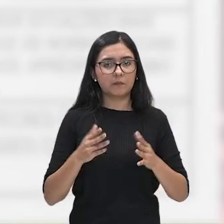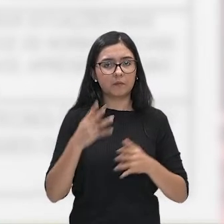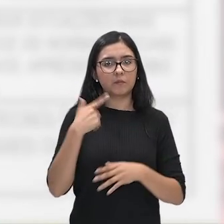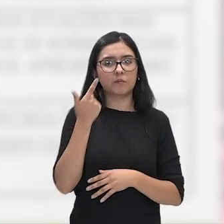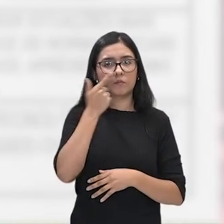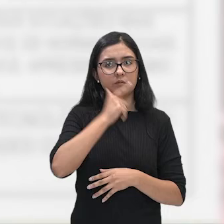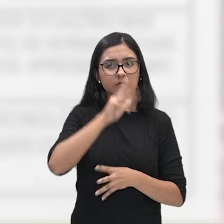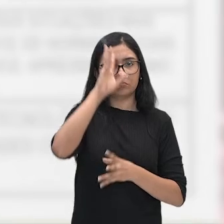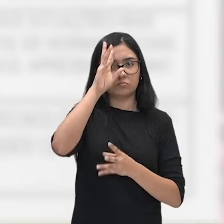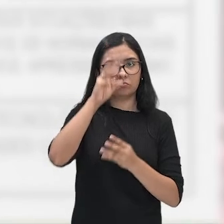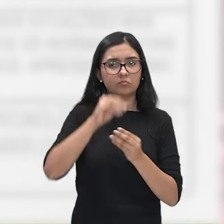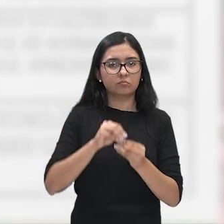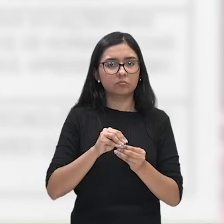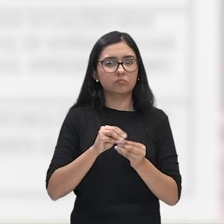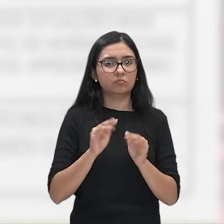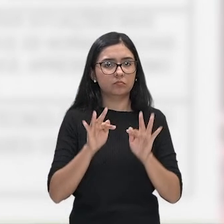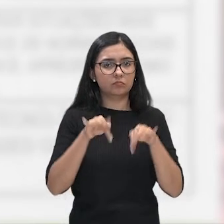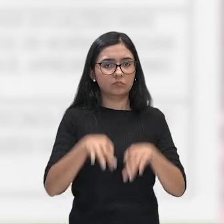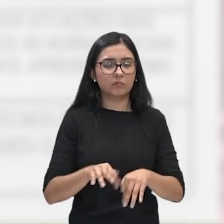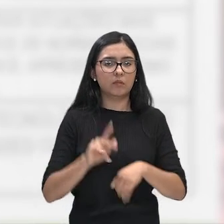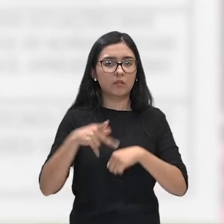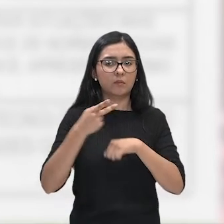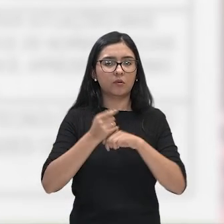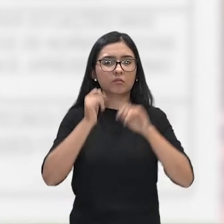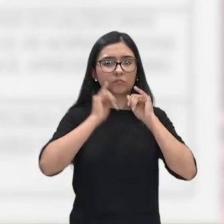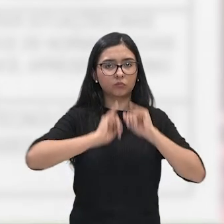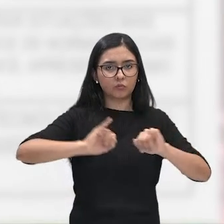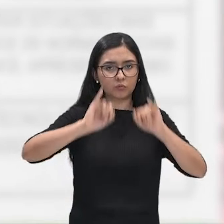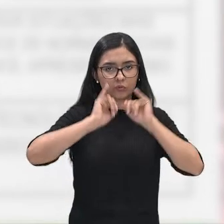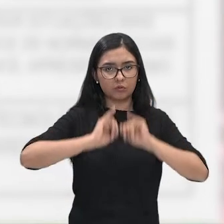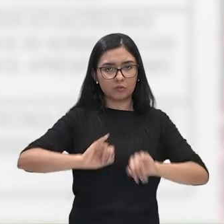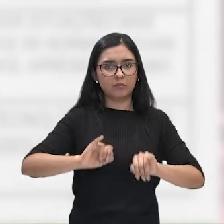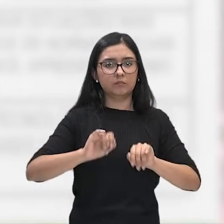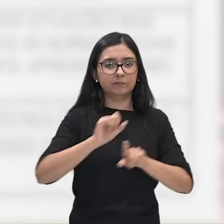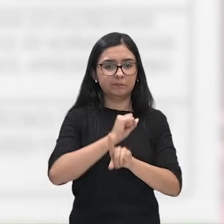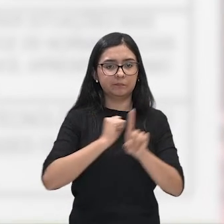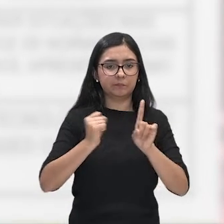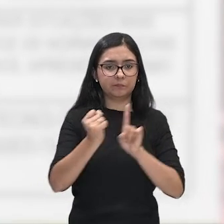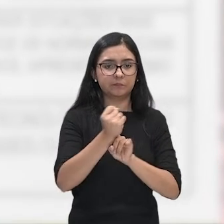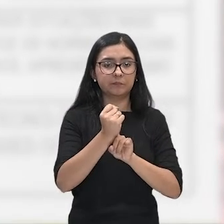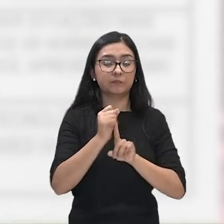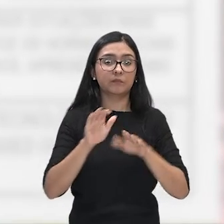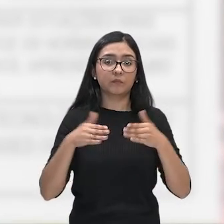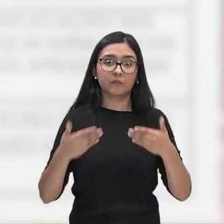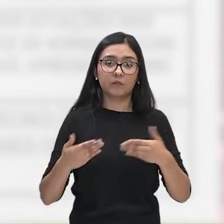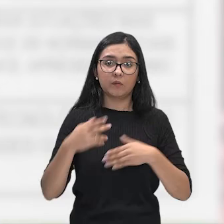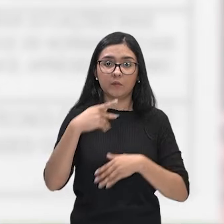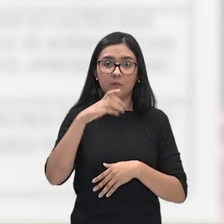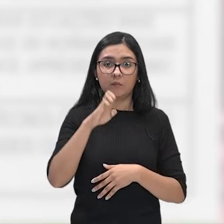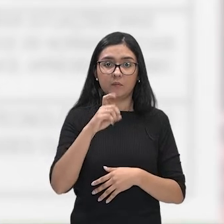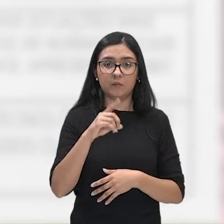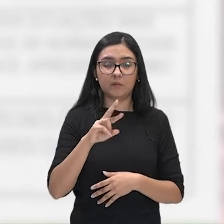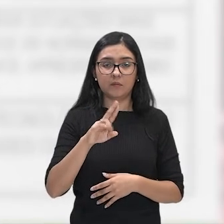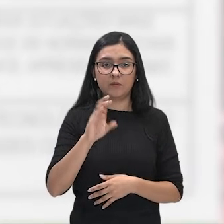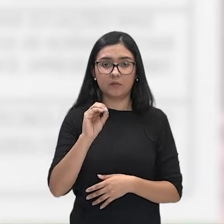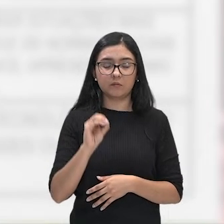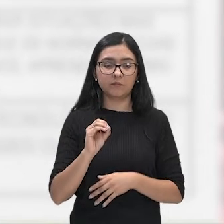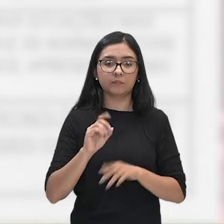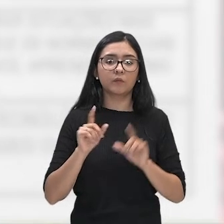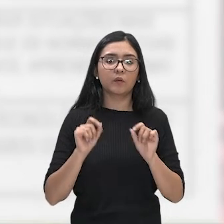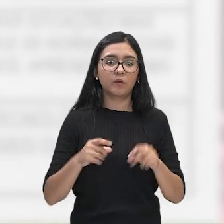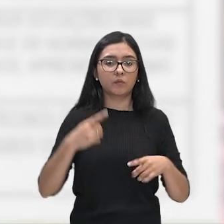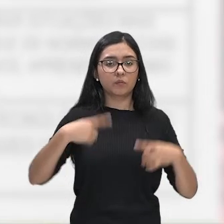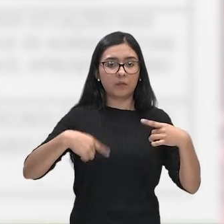para poder passar para o público. Então, segundo Pedro Conceição, o debate sobre